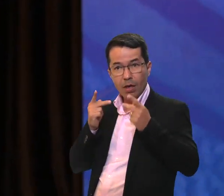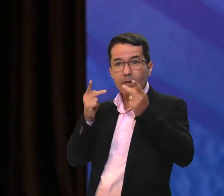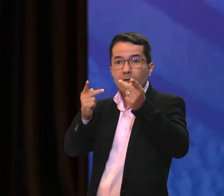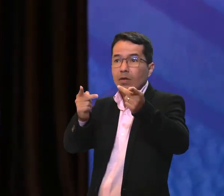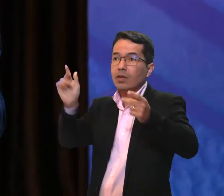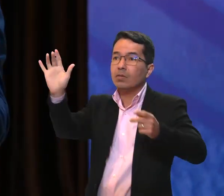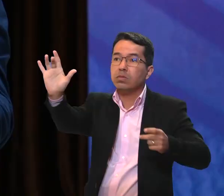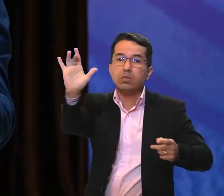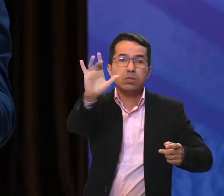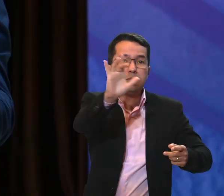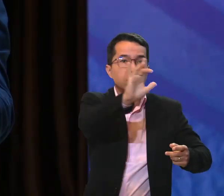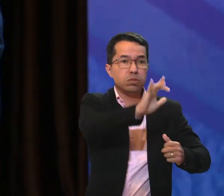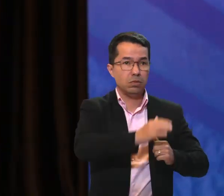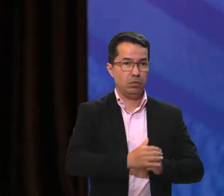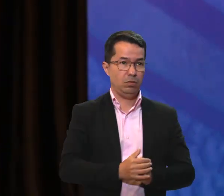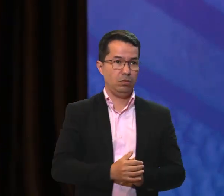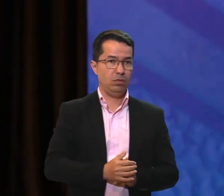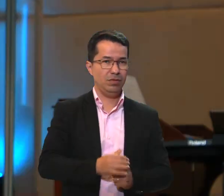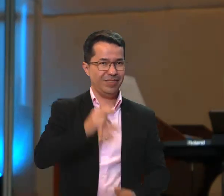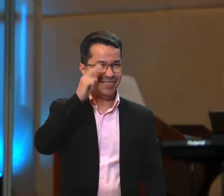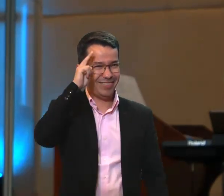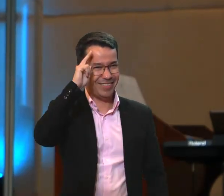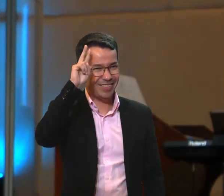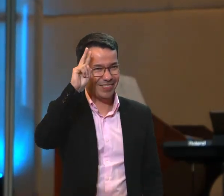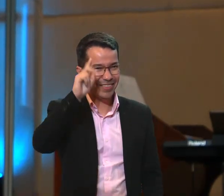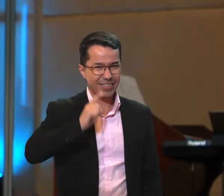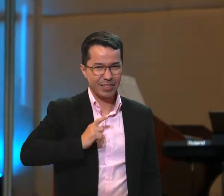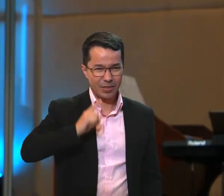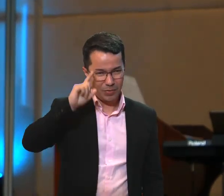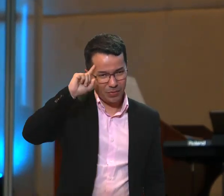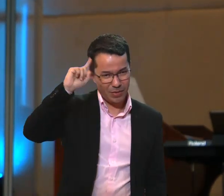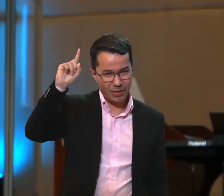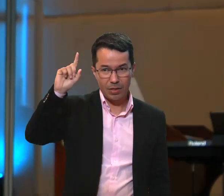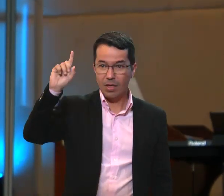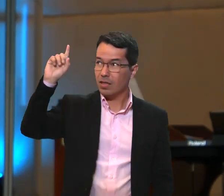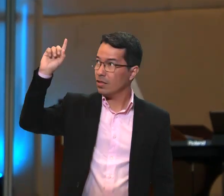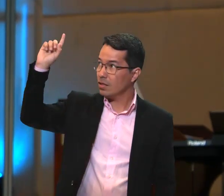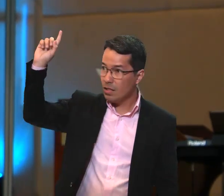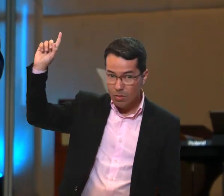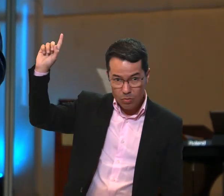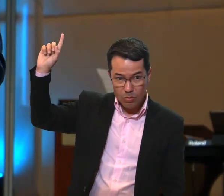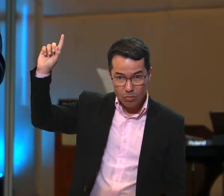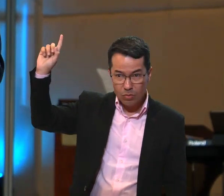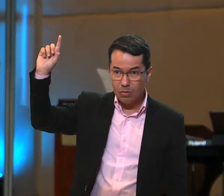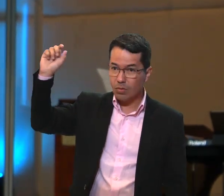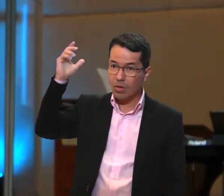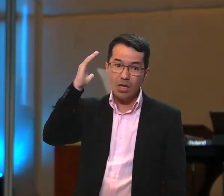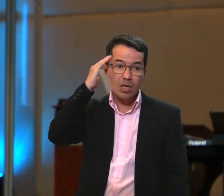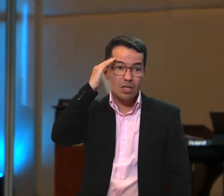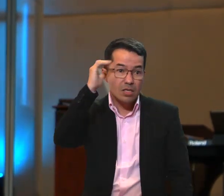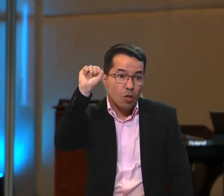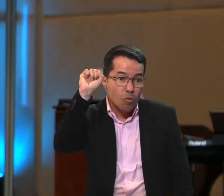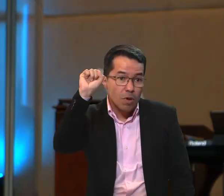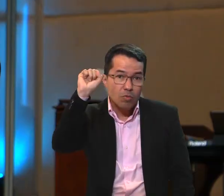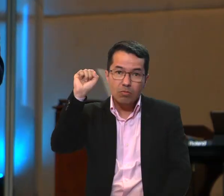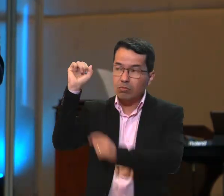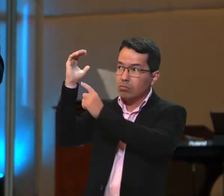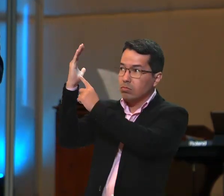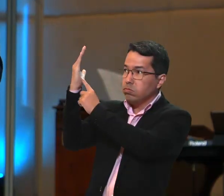Salomão. Antes de Deus curar a terra, quando a peste